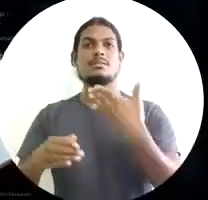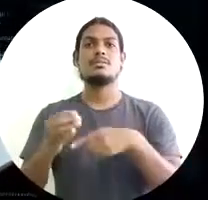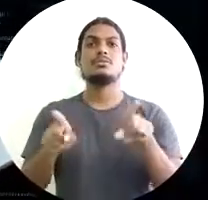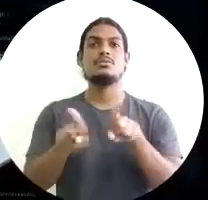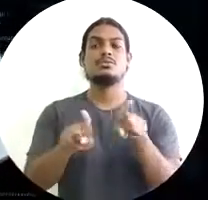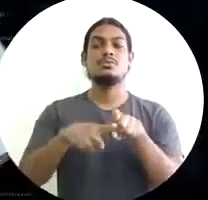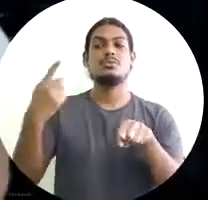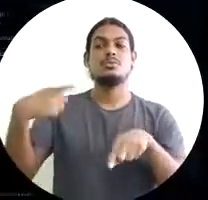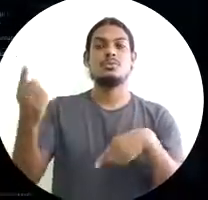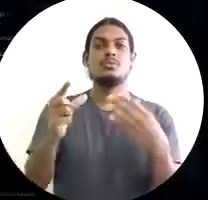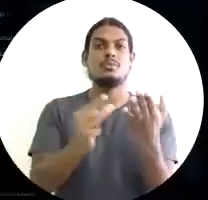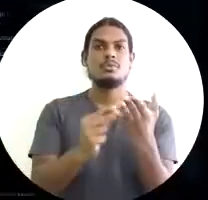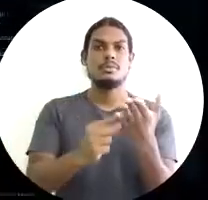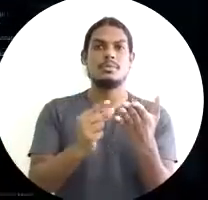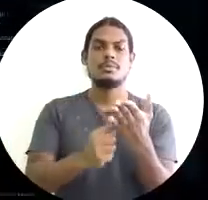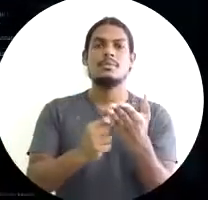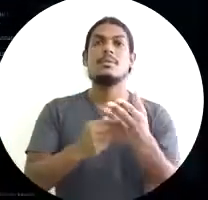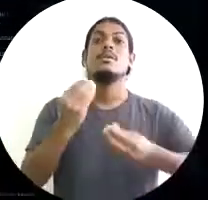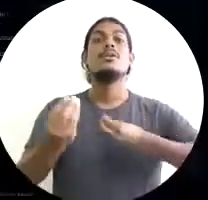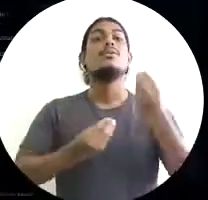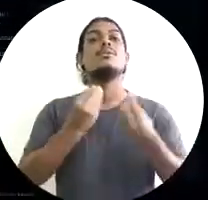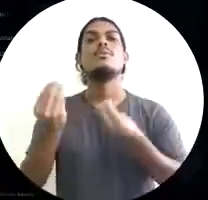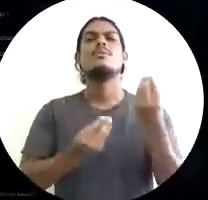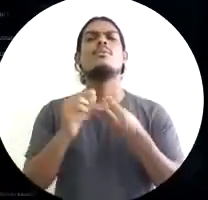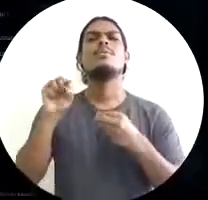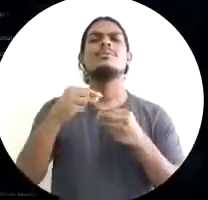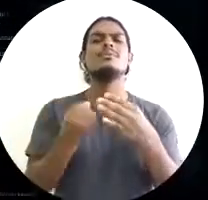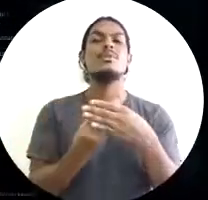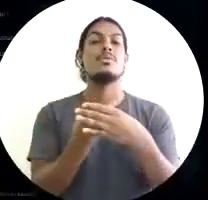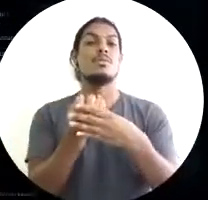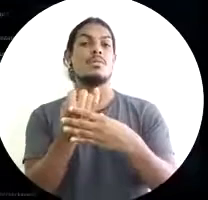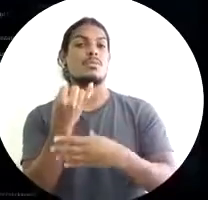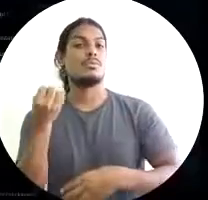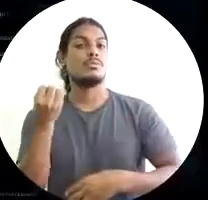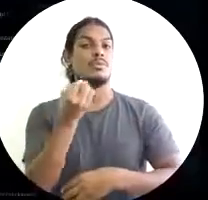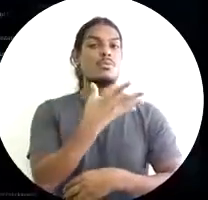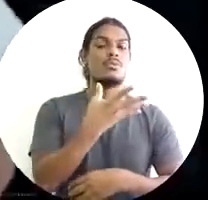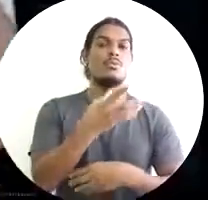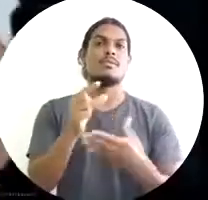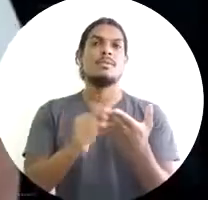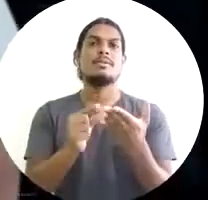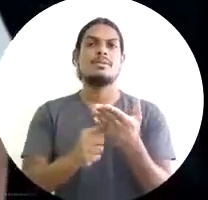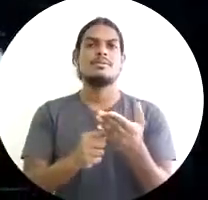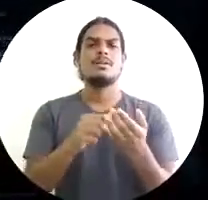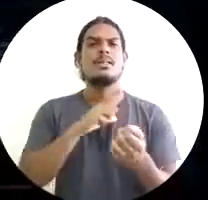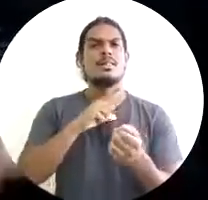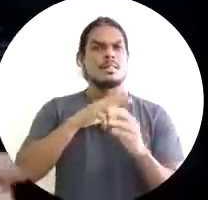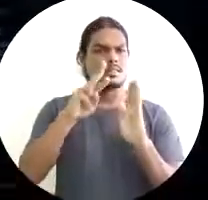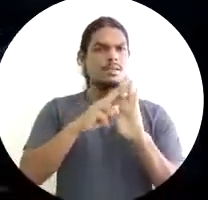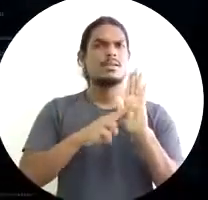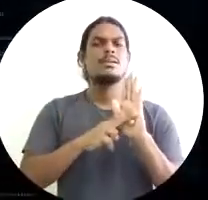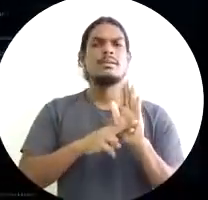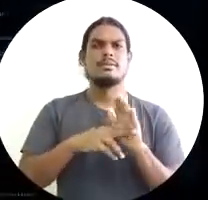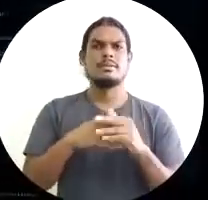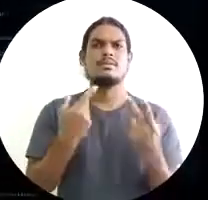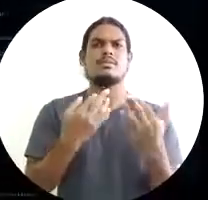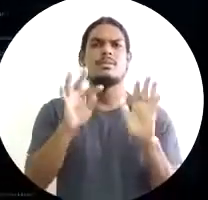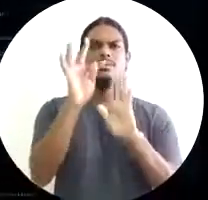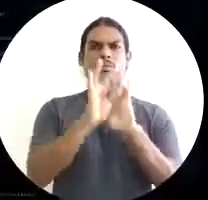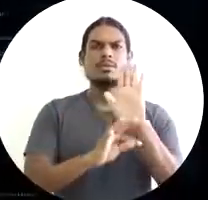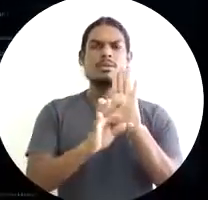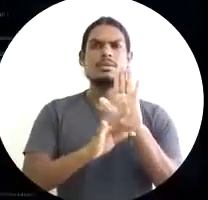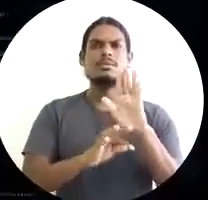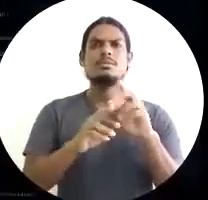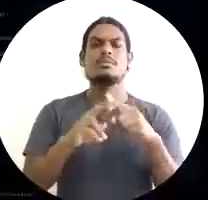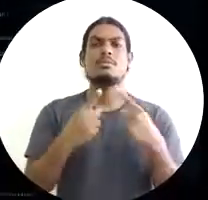arquivo CSS. E como é esse arquivo CSS? Ele vai ter um monte de regras. Ele é um texto igualzinho ao HTML, só que ele